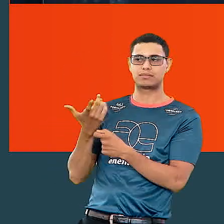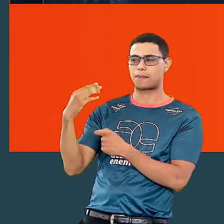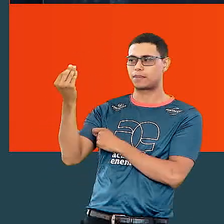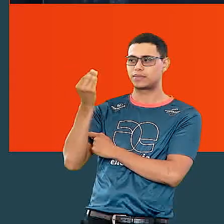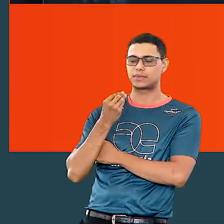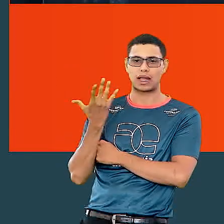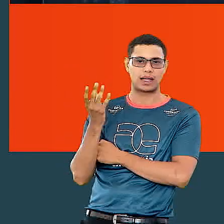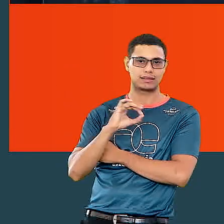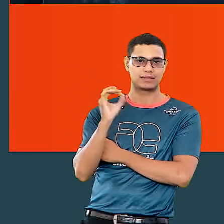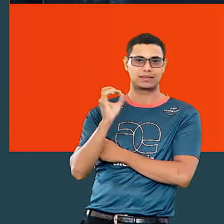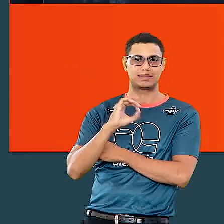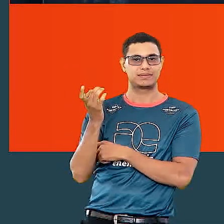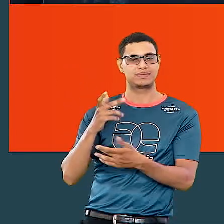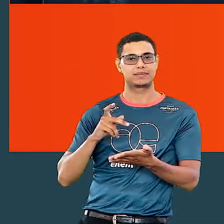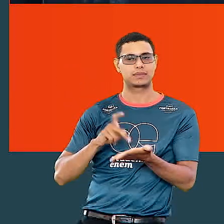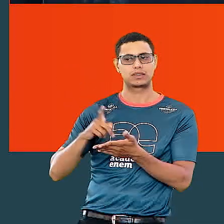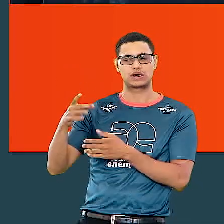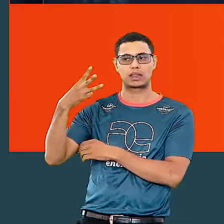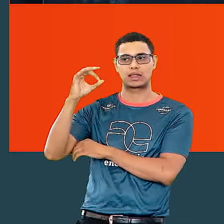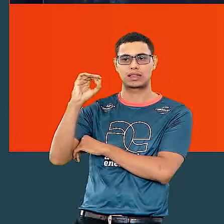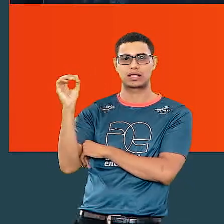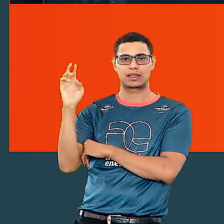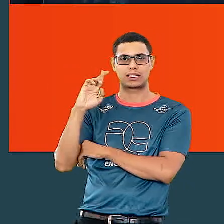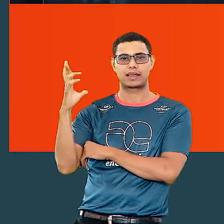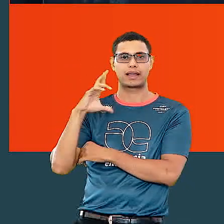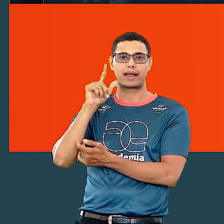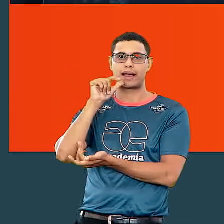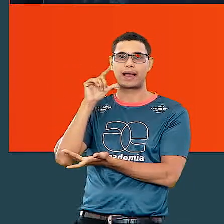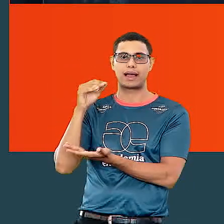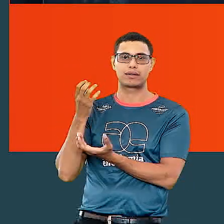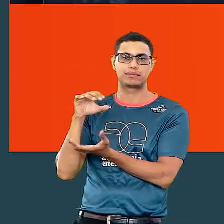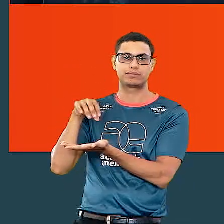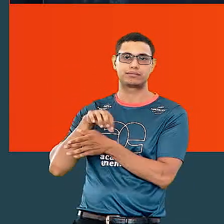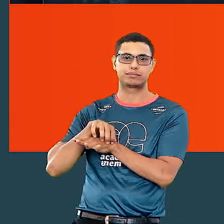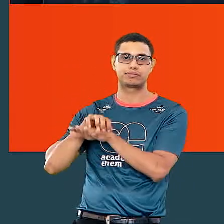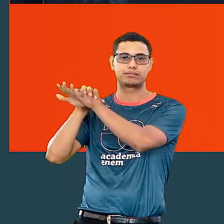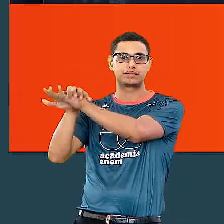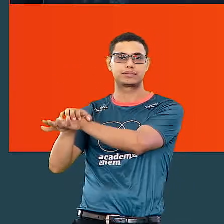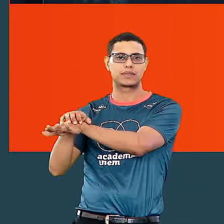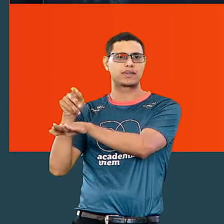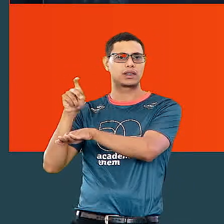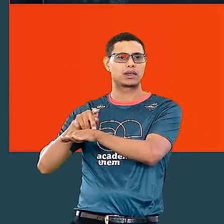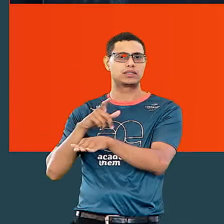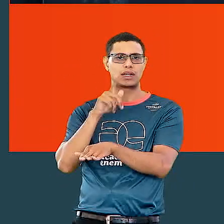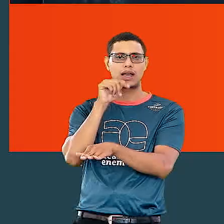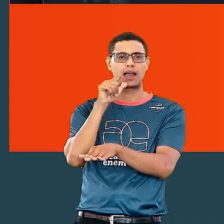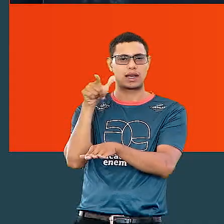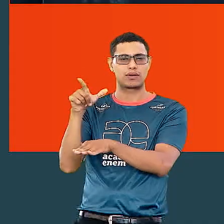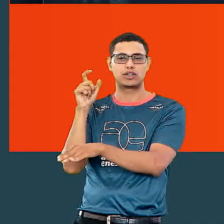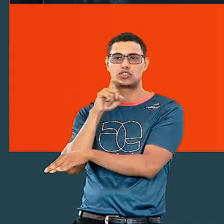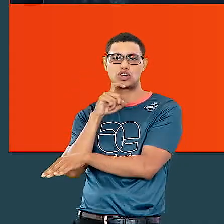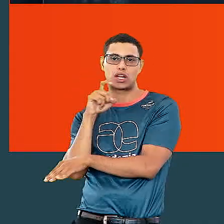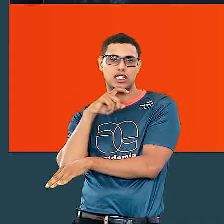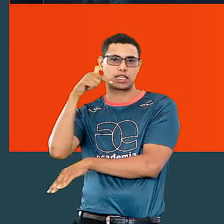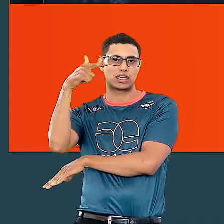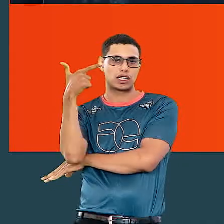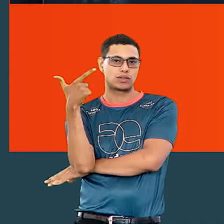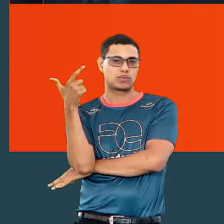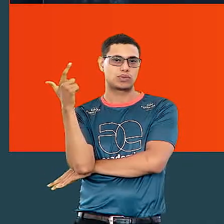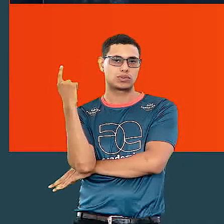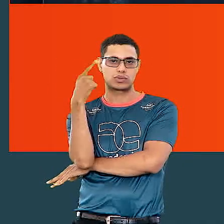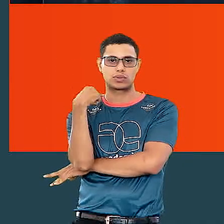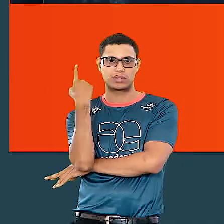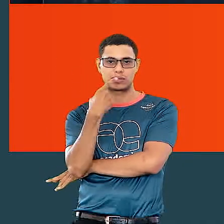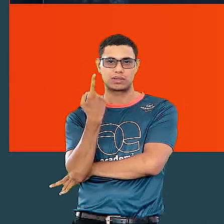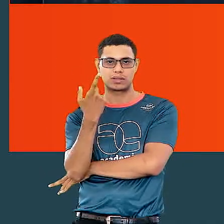isso? Não, ela custa R$300 para carregar a água. Ah, Isaac, mas a água fica gelada durante 72 horas. Meu